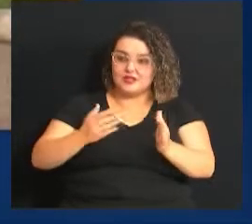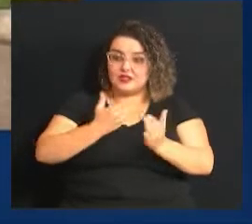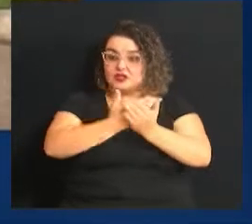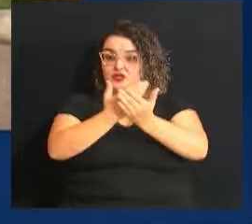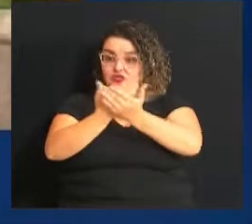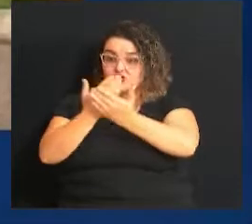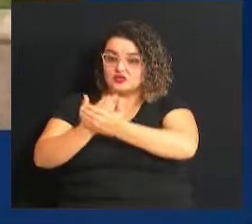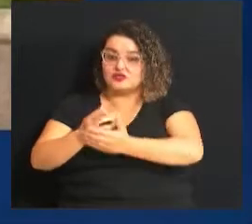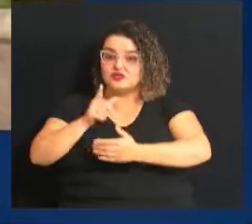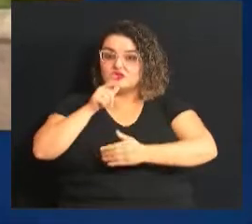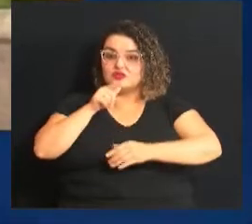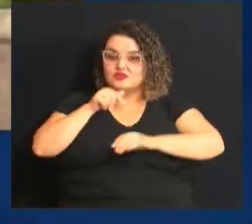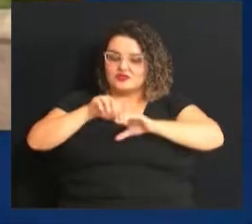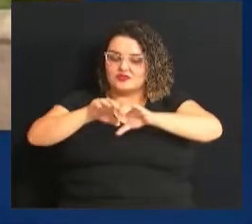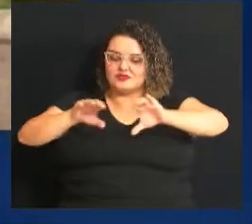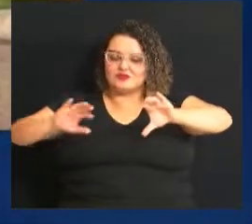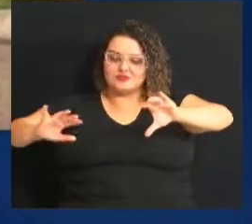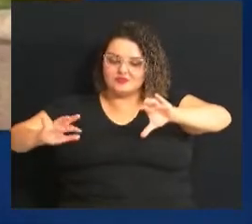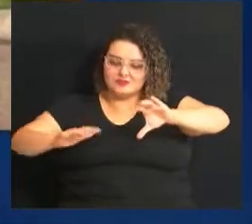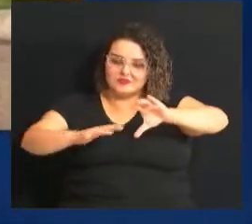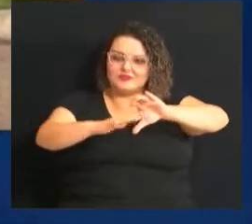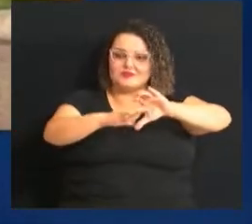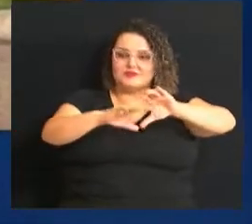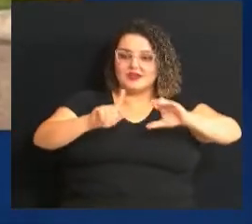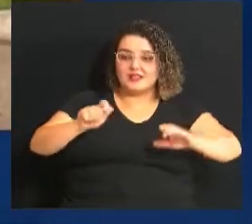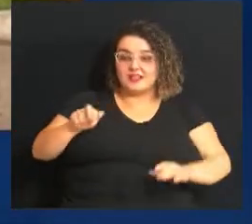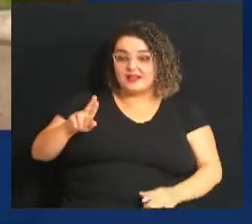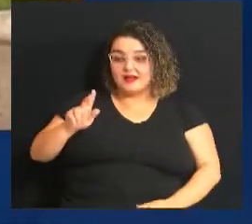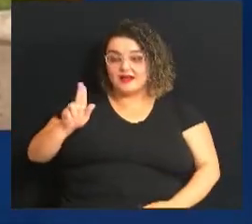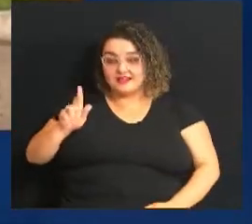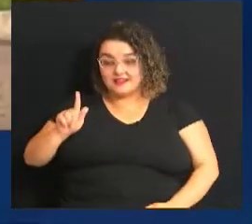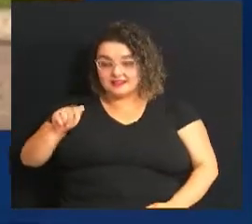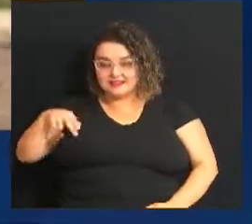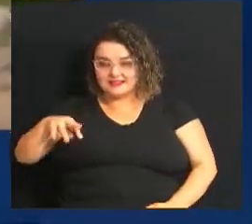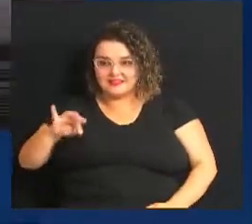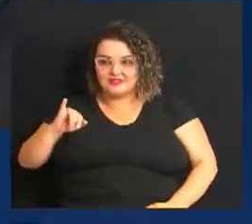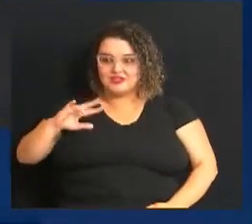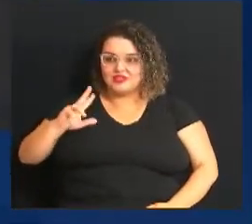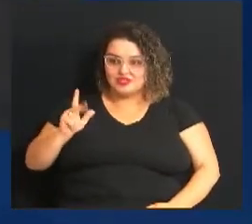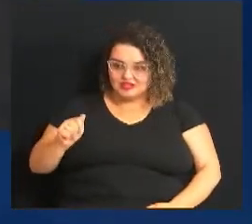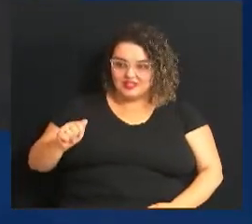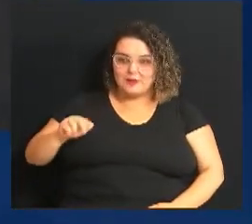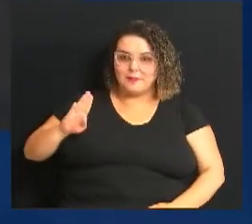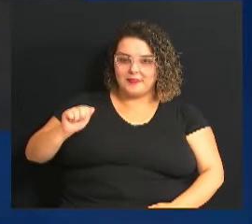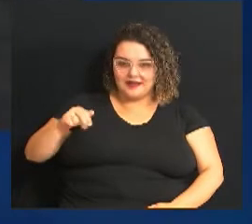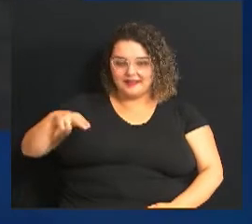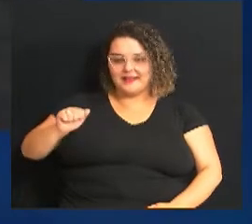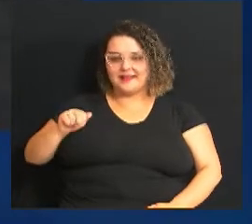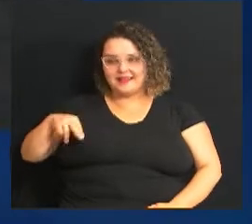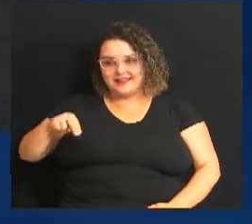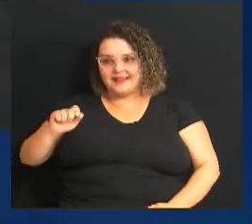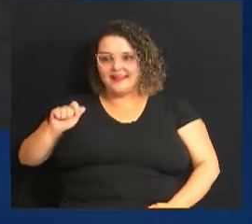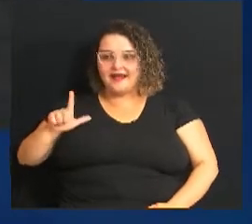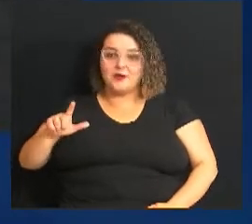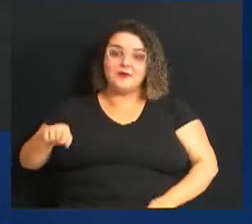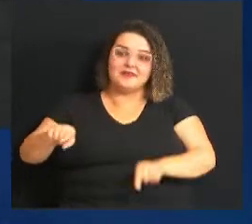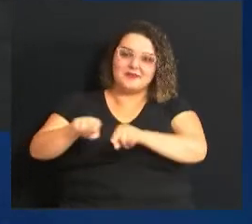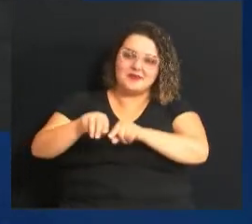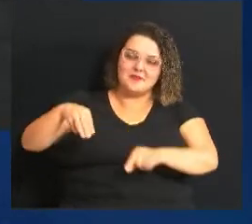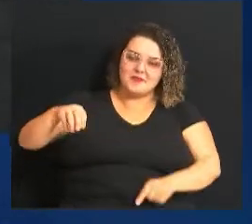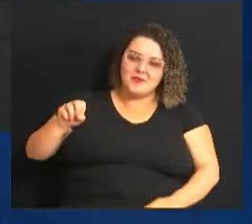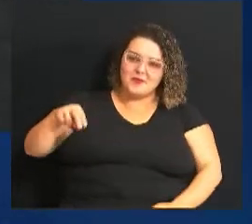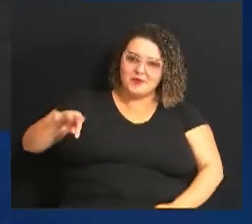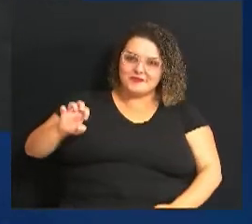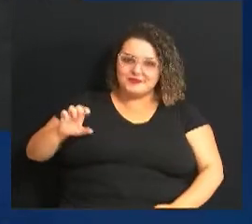água encanada para os bairros Gargantilha, Bananal e Monte Belo. E você já ouviu falar na proposta